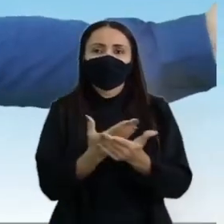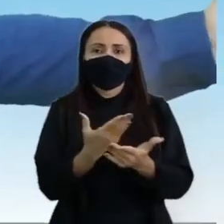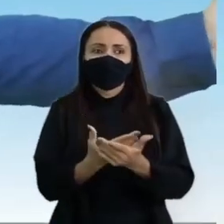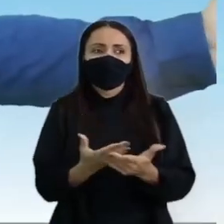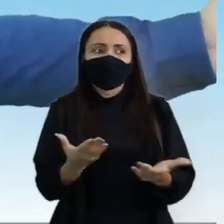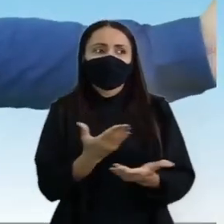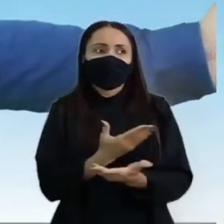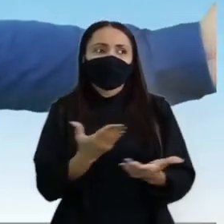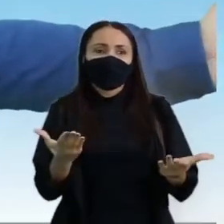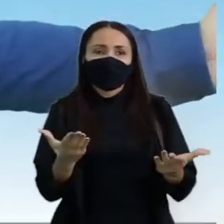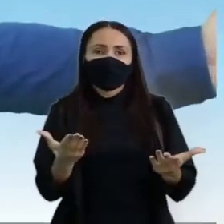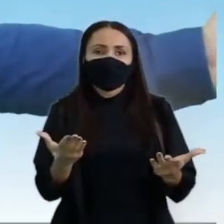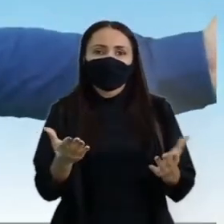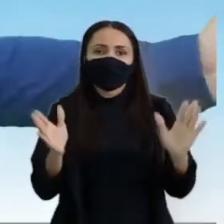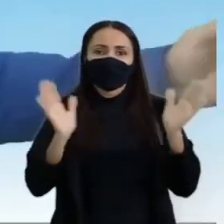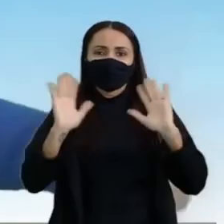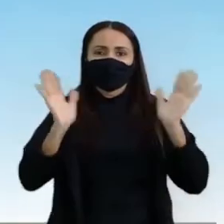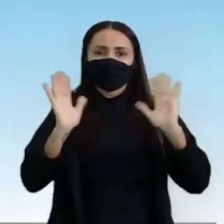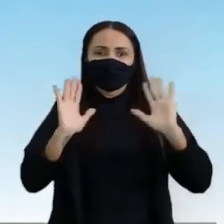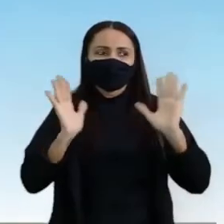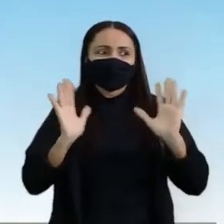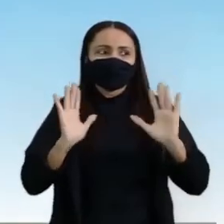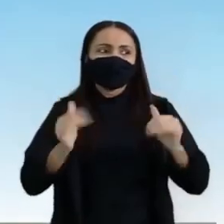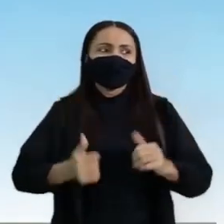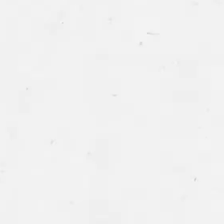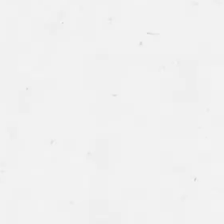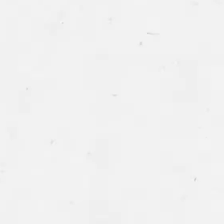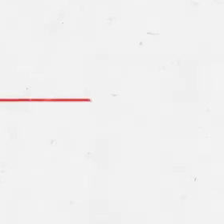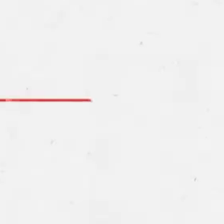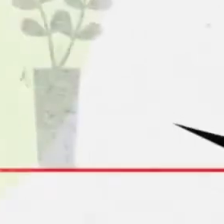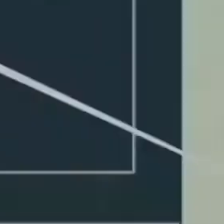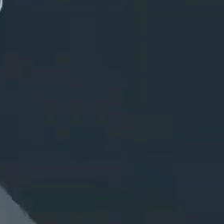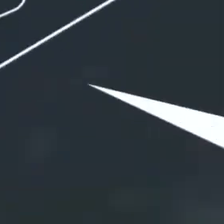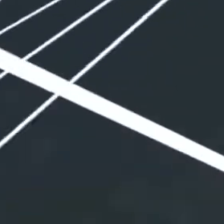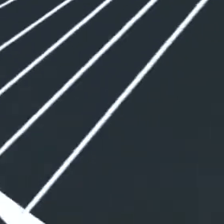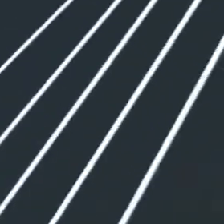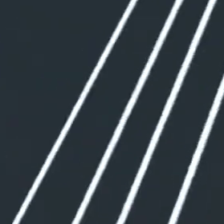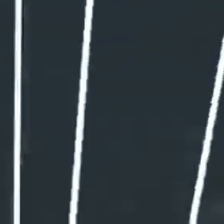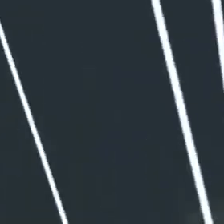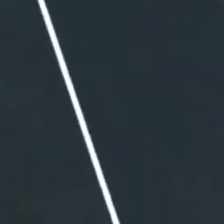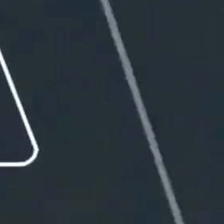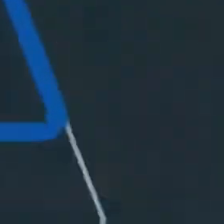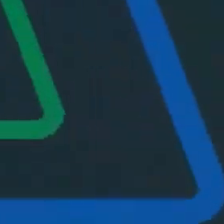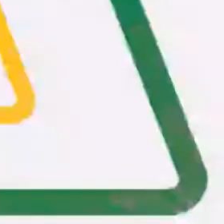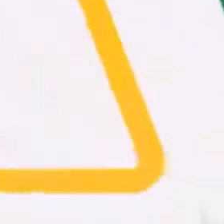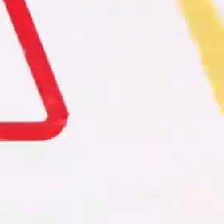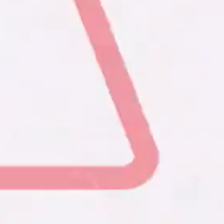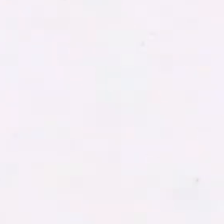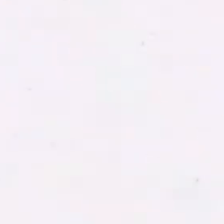próxima aula, se Papai do Céu permitir. Até lá, tchau.